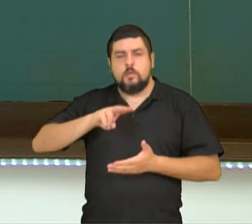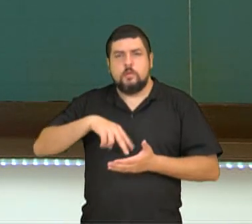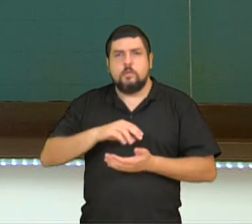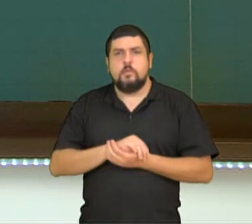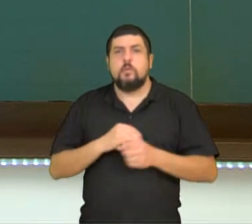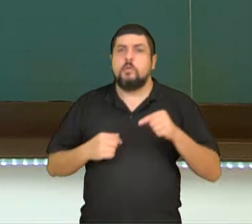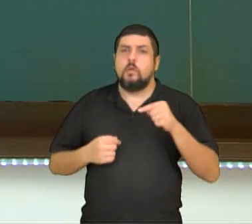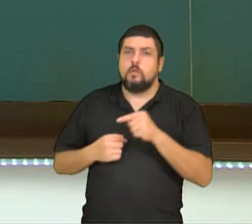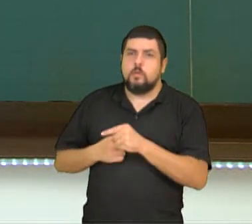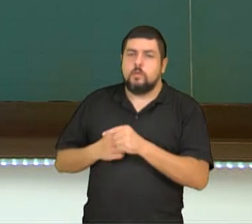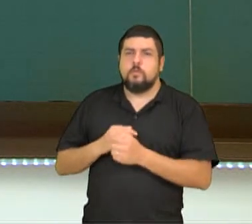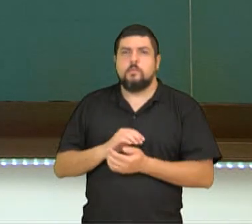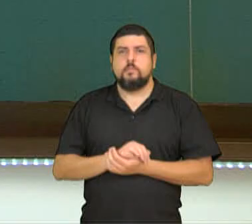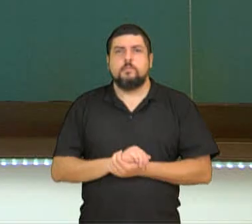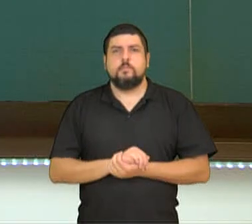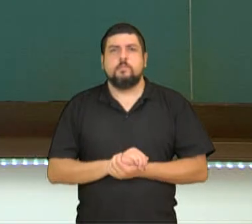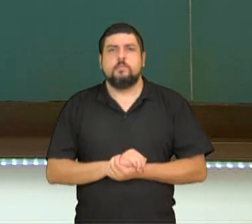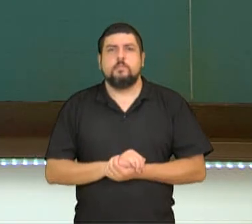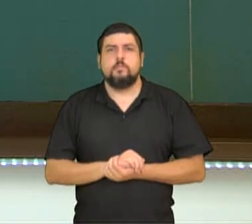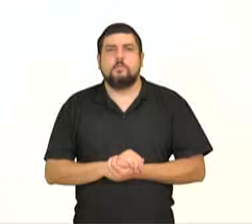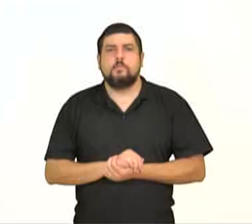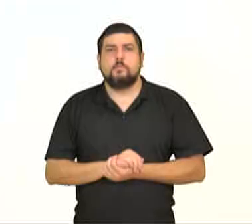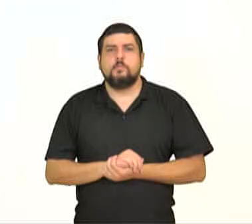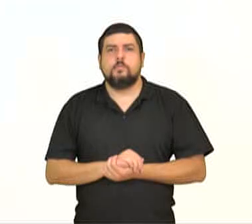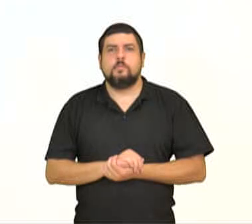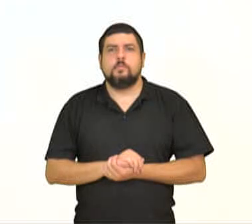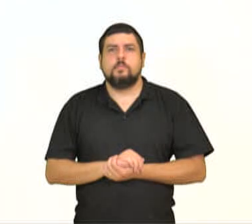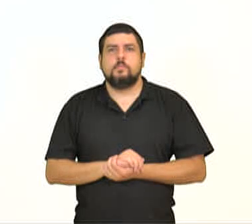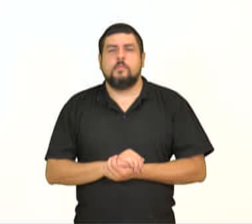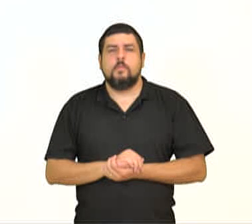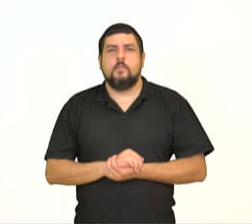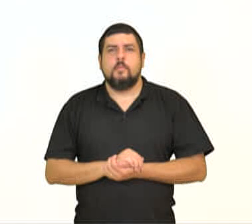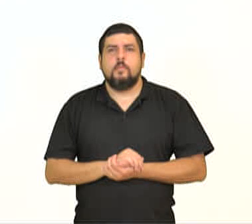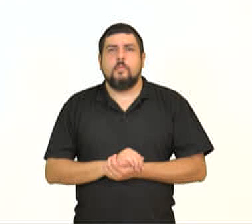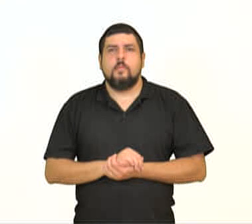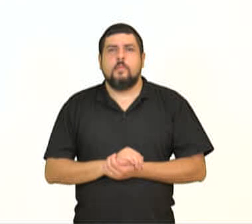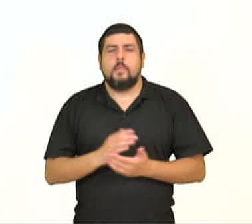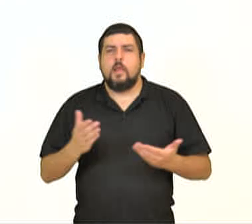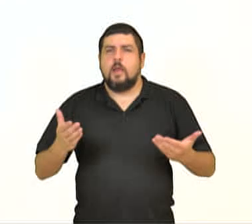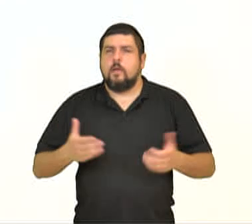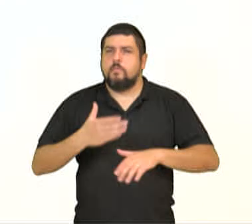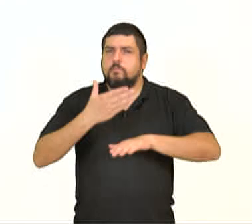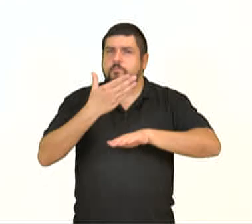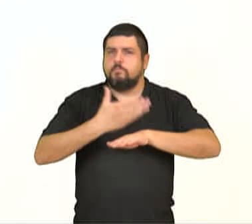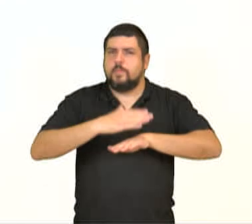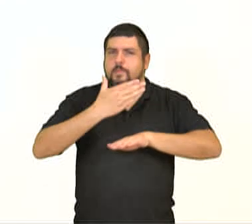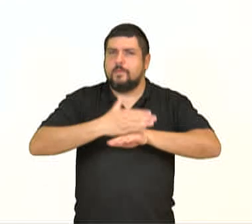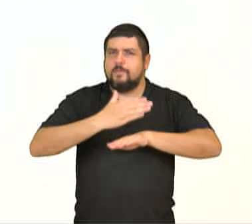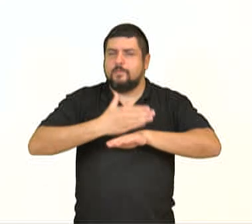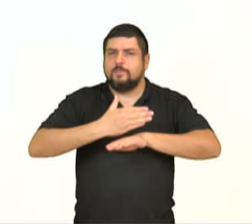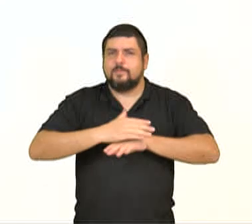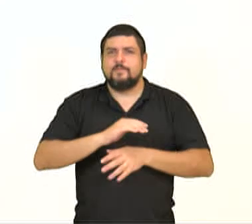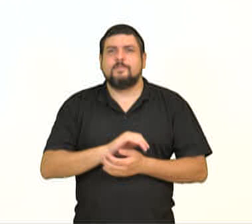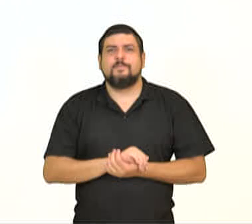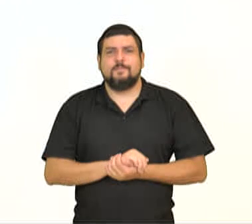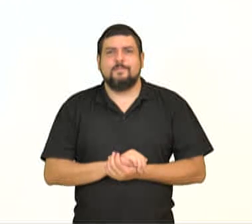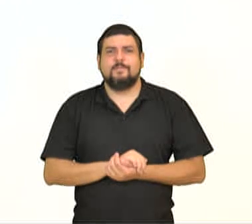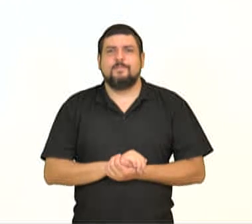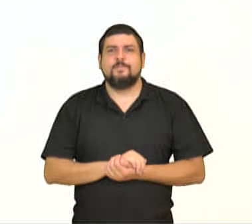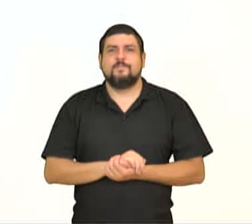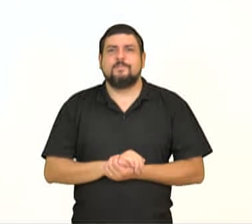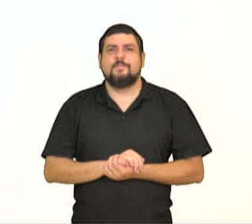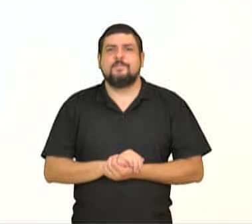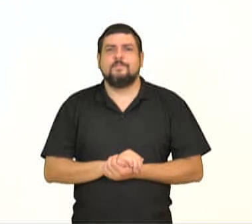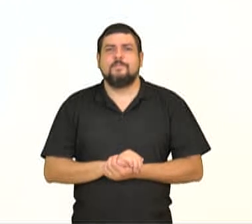Nesse sentido, ok? Mão na massa agora, pessoal. Vamos, então, ler comigo aqui as nossas